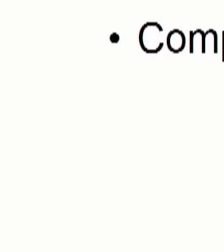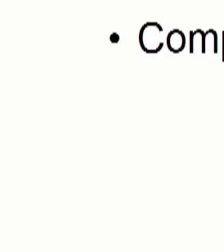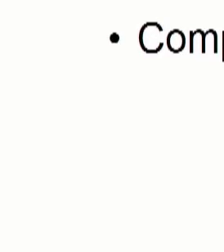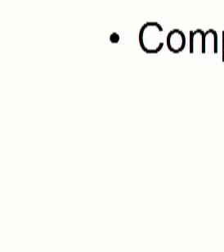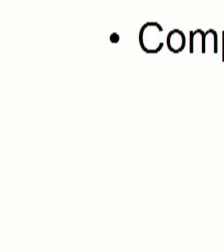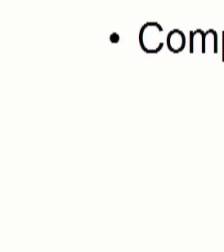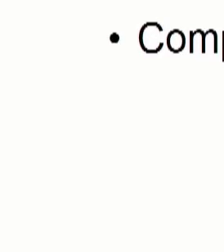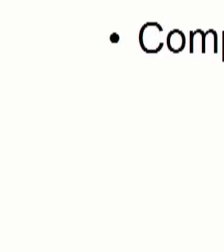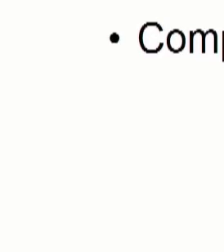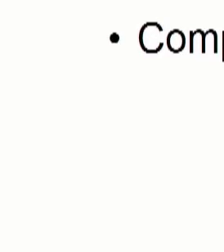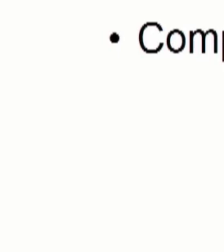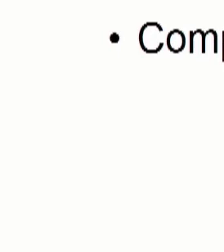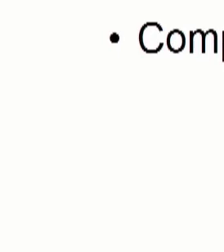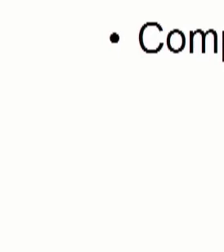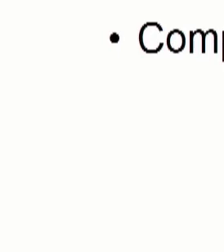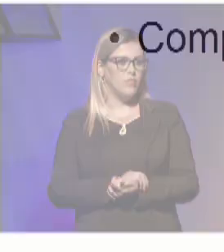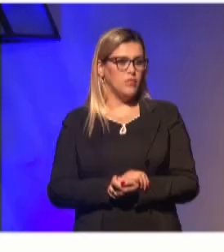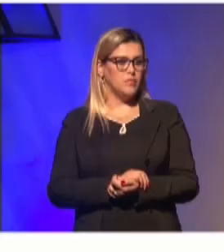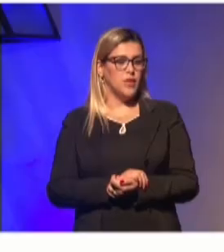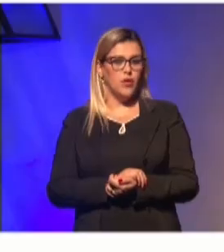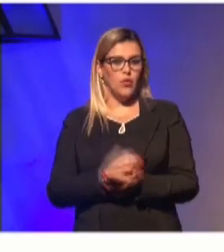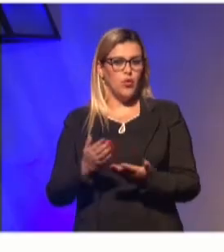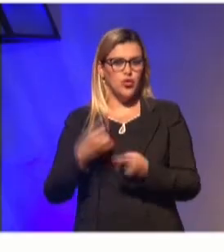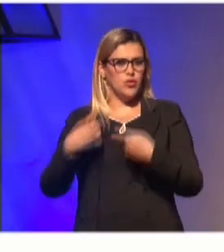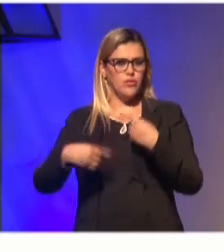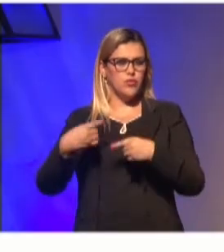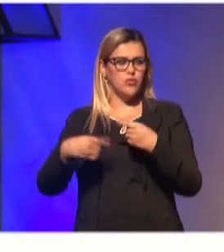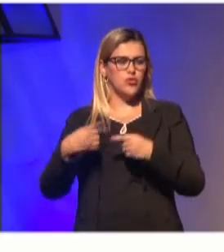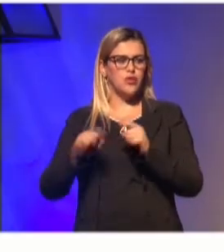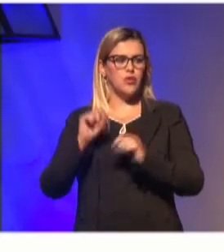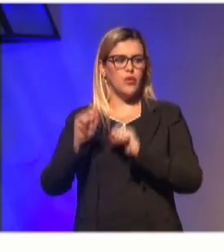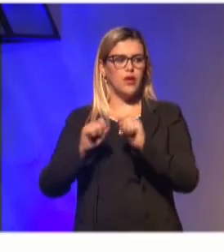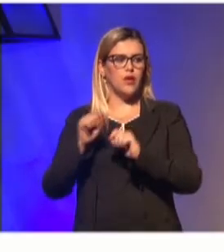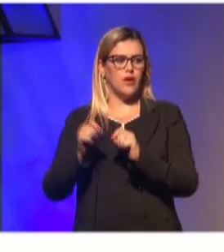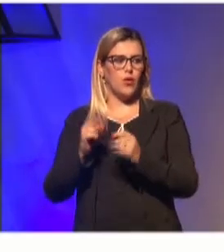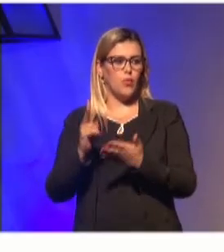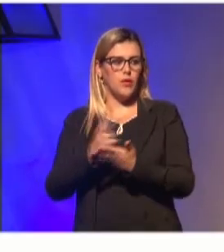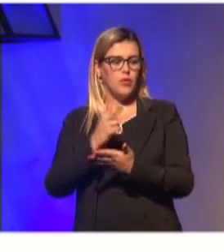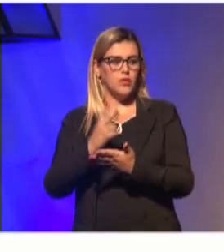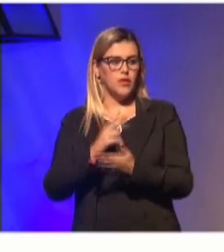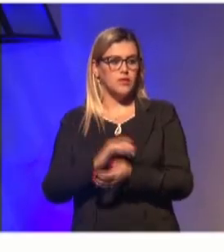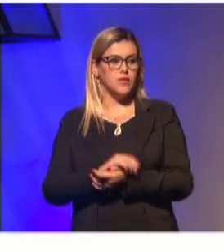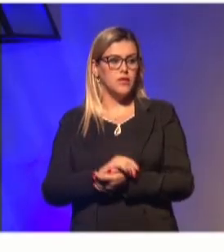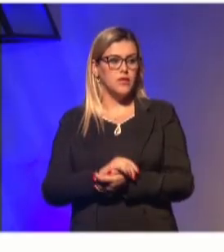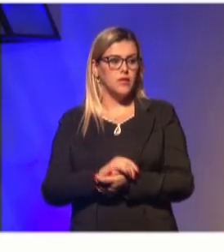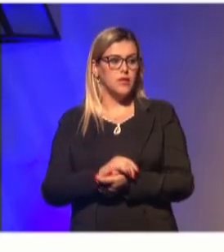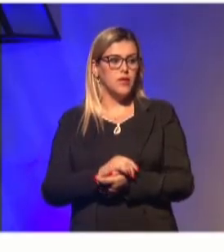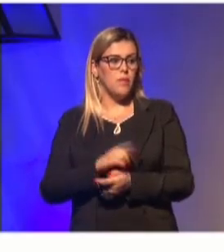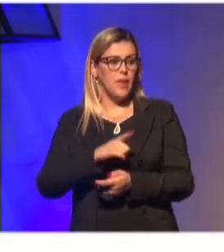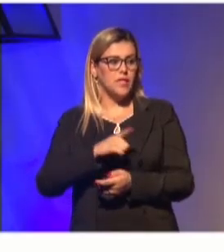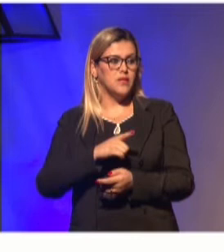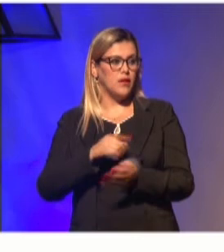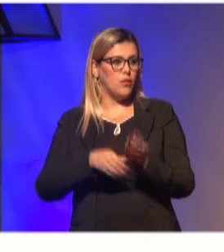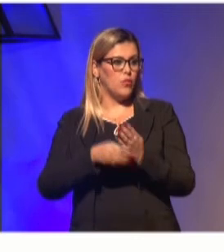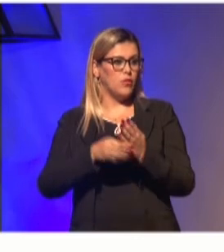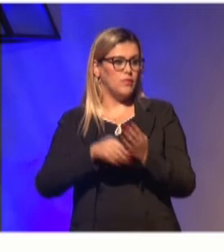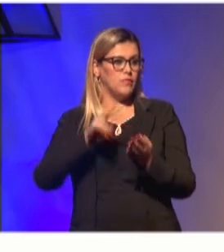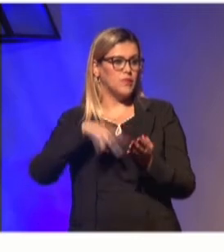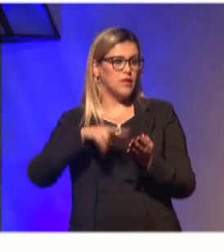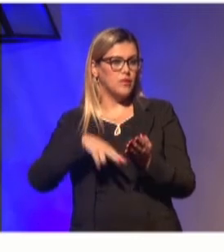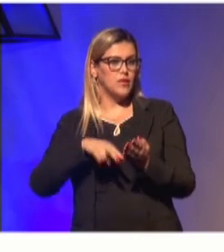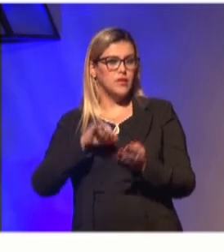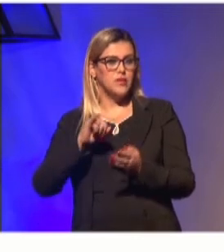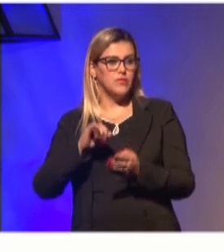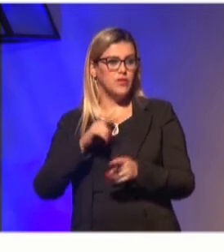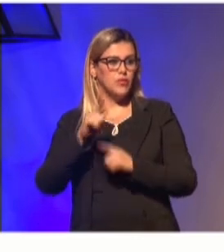não vai ser o foco da nossa aula discutir, por exemplo, síndrome de túnel do carpo, que é a síndrome compressiva mais comum, que tem uma literatura muito rica, né? Então, por exemplo, se a gente joga